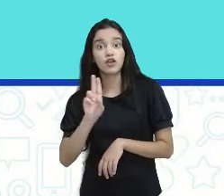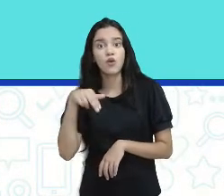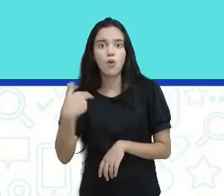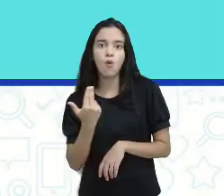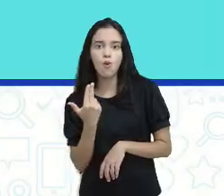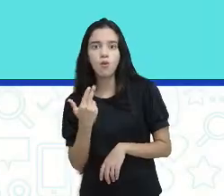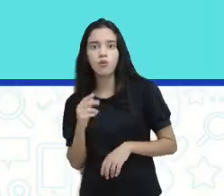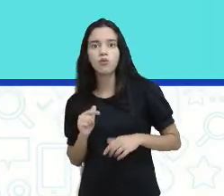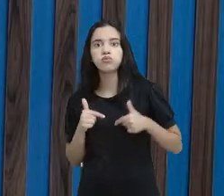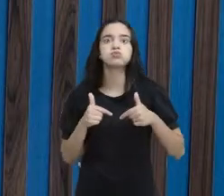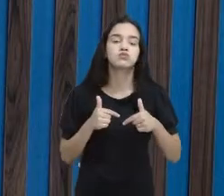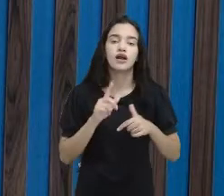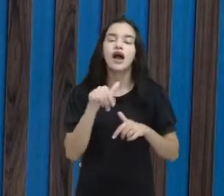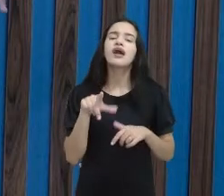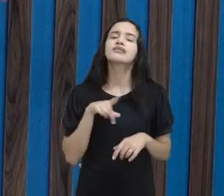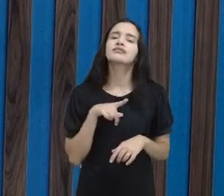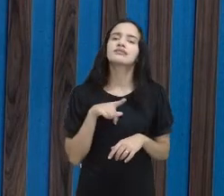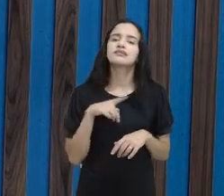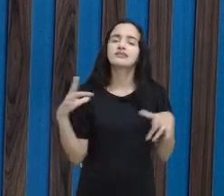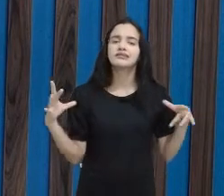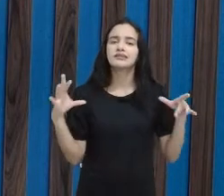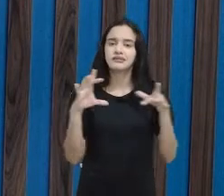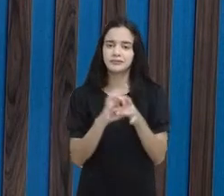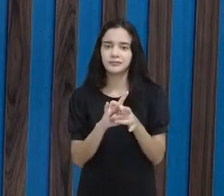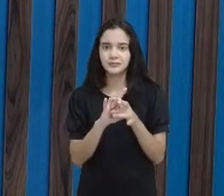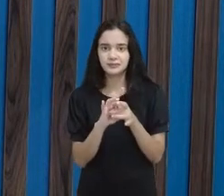Diga a vocês que a gente tem todas as ligações